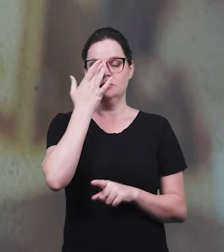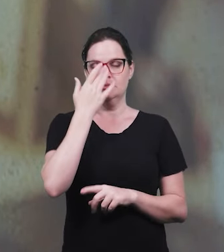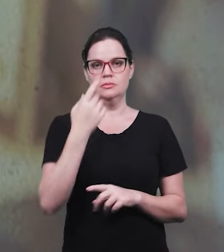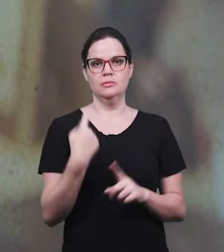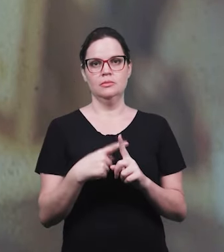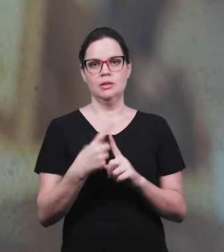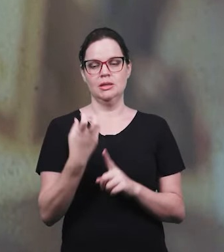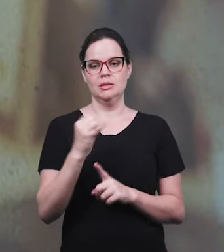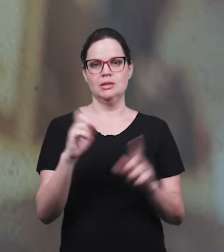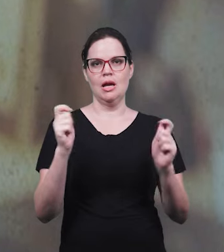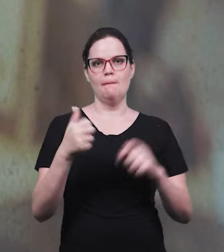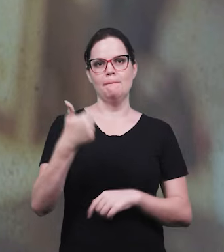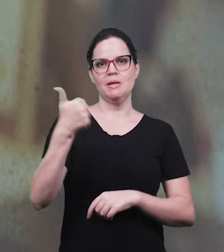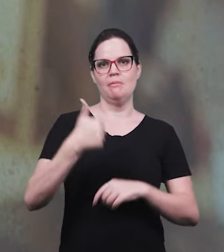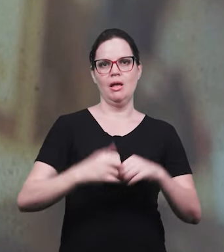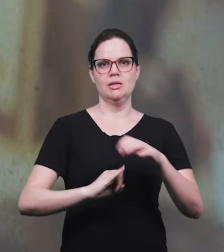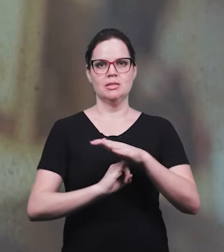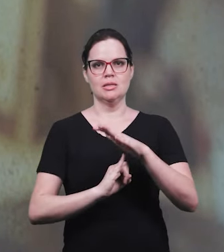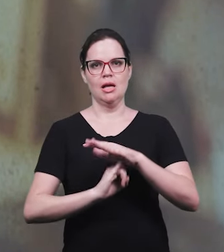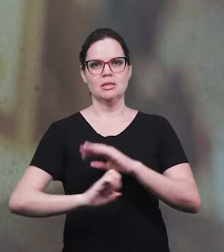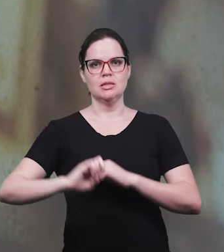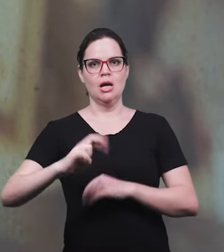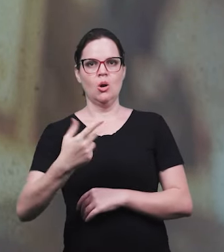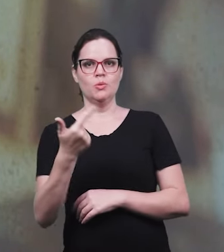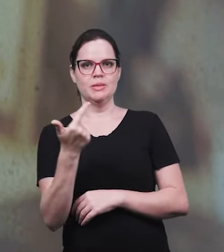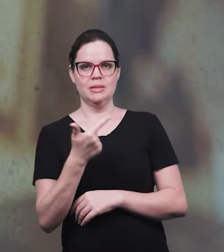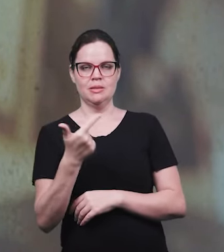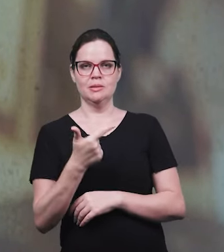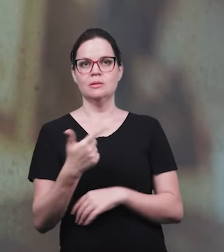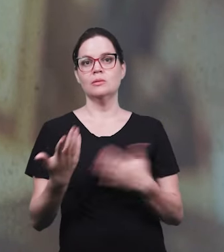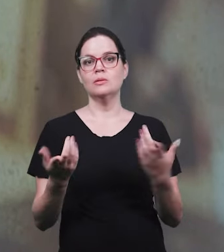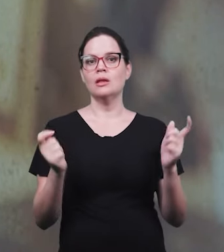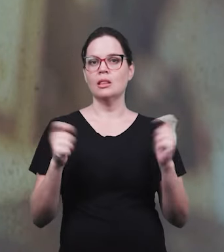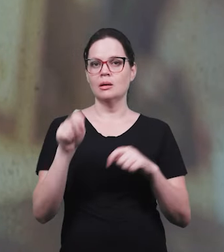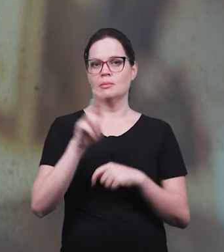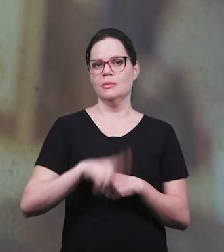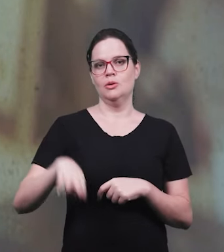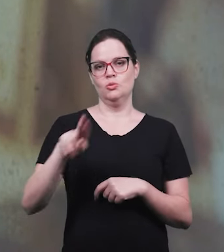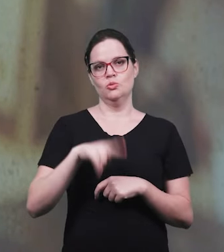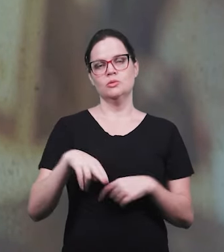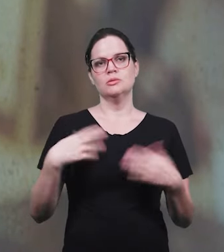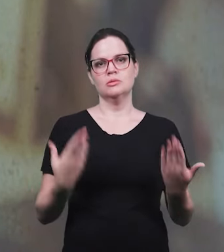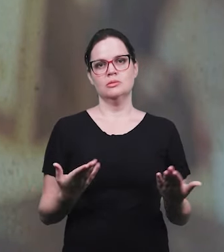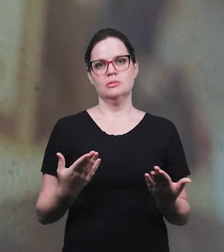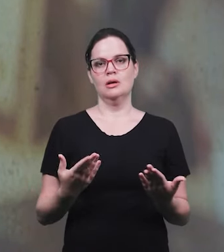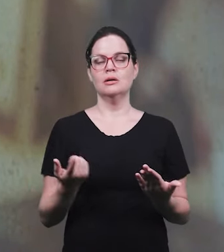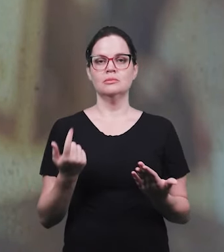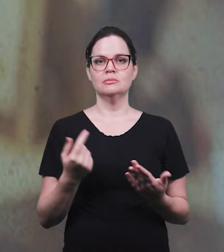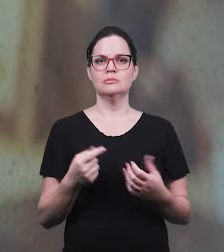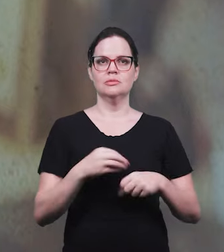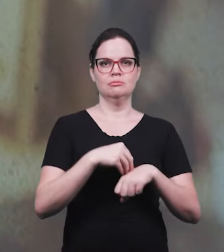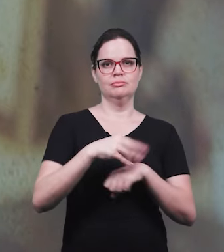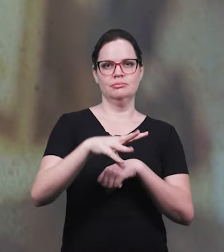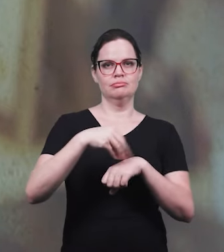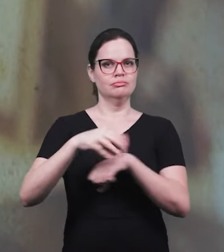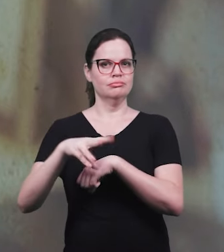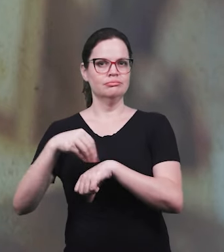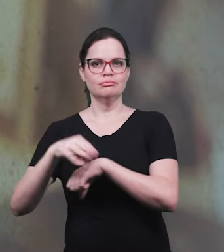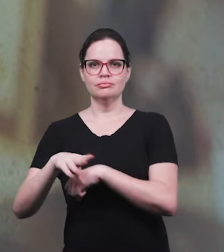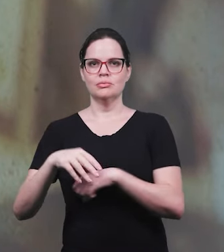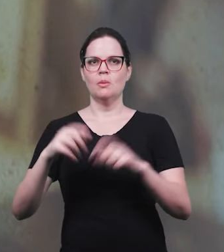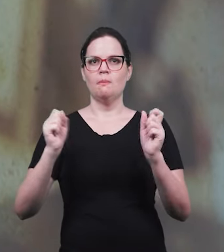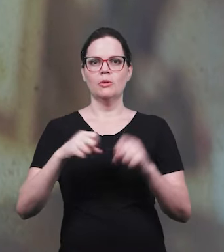em segunda instância, e por meio dessa plataforma eu posso distribuir a minha ação, gerar a